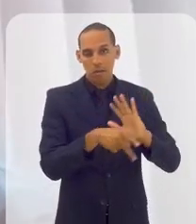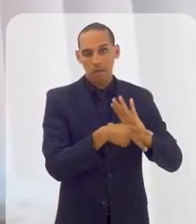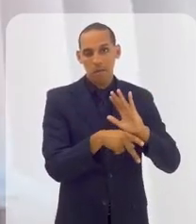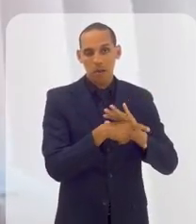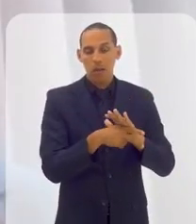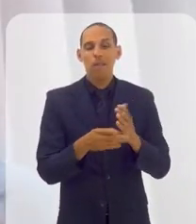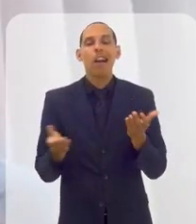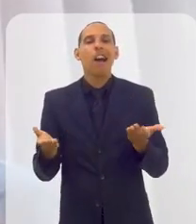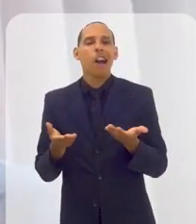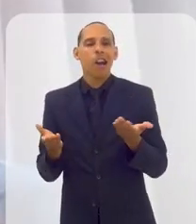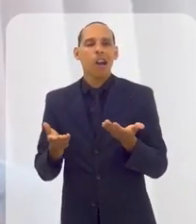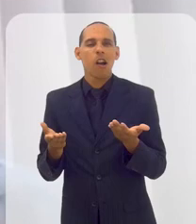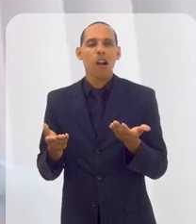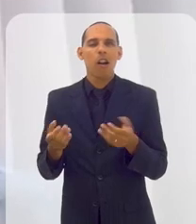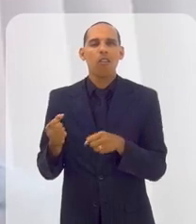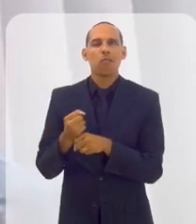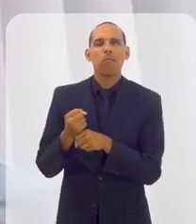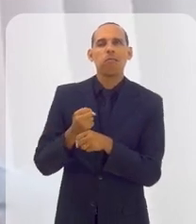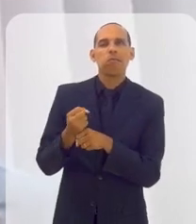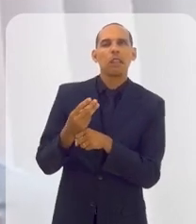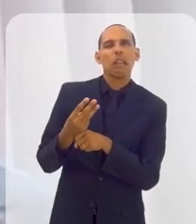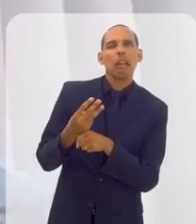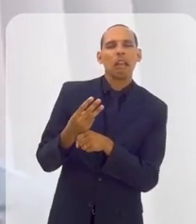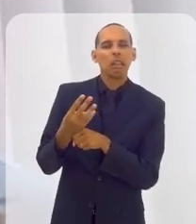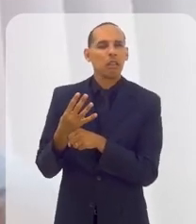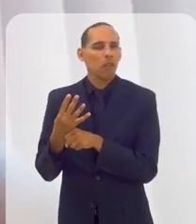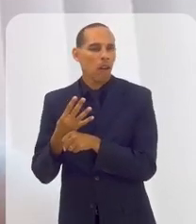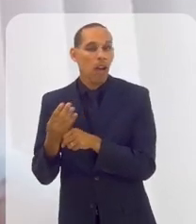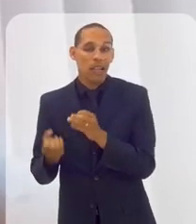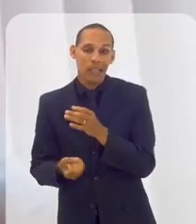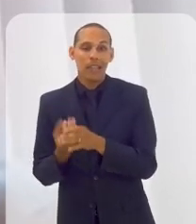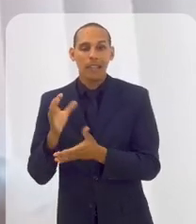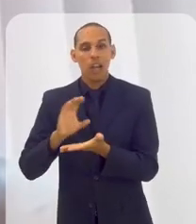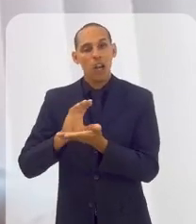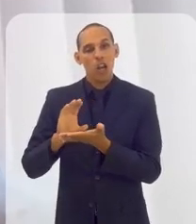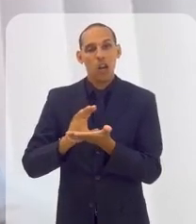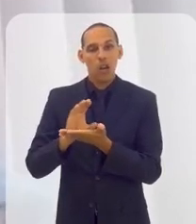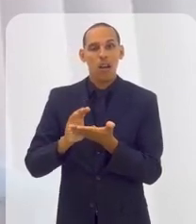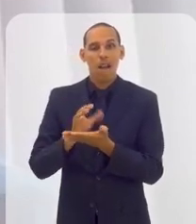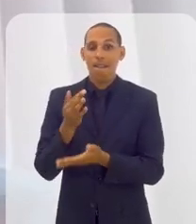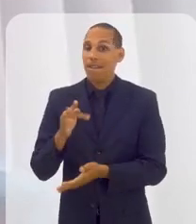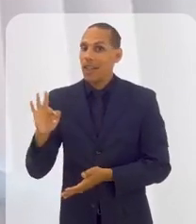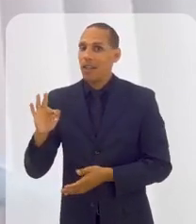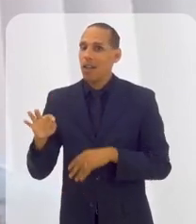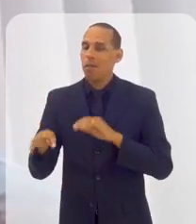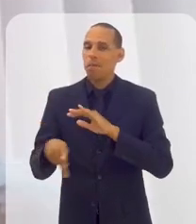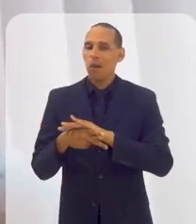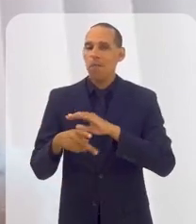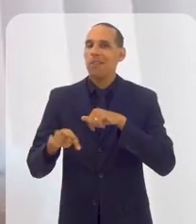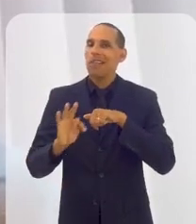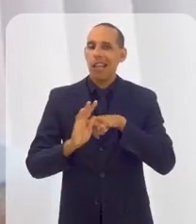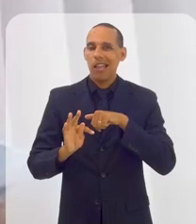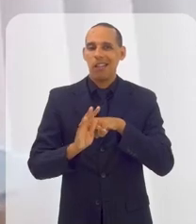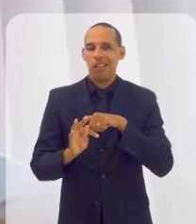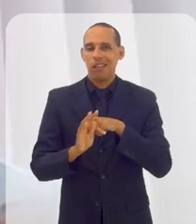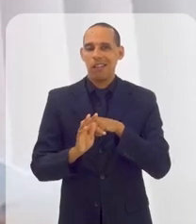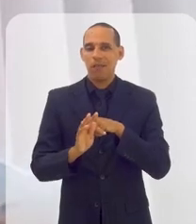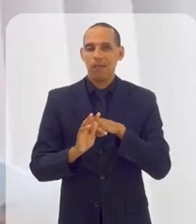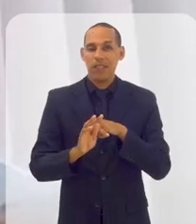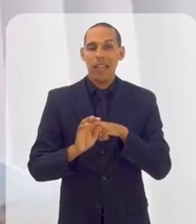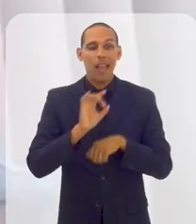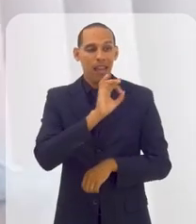agora, de 3 a 4 anos para cá, foi criado também o Conselho Federal dos Técnicos e em